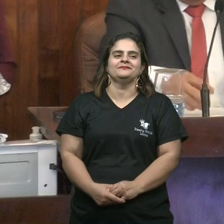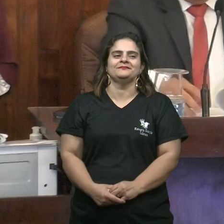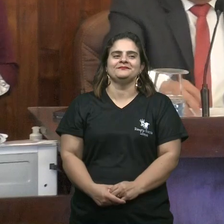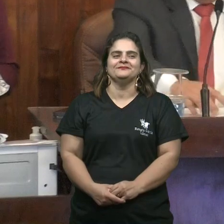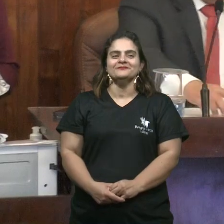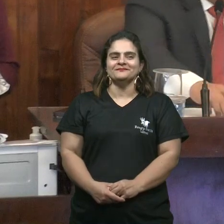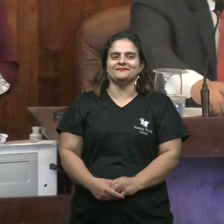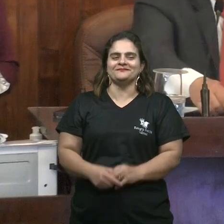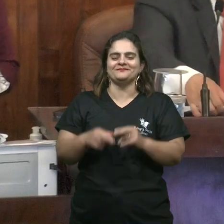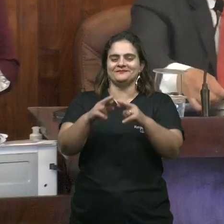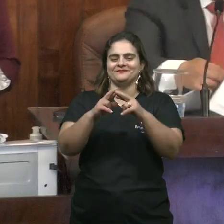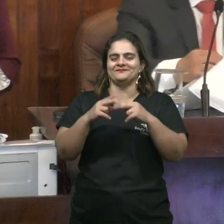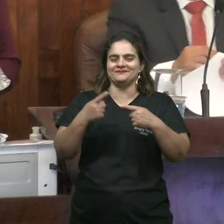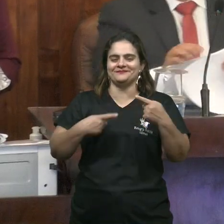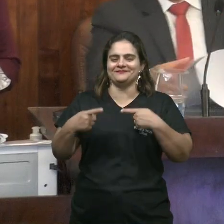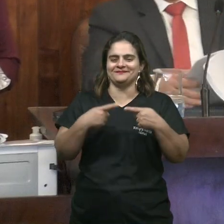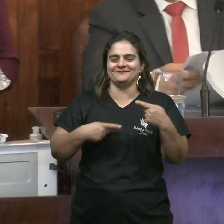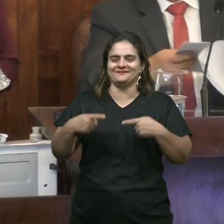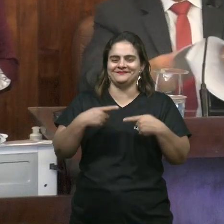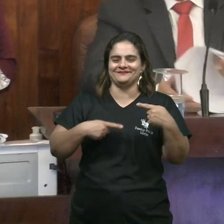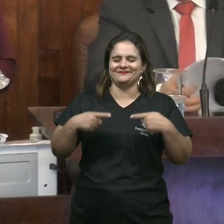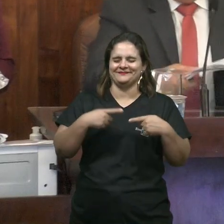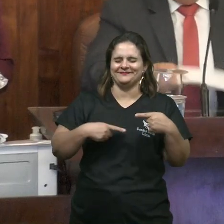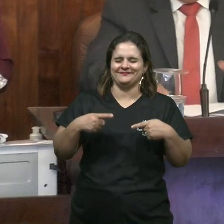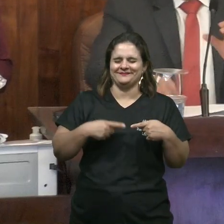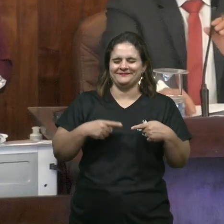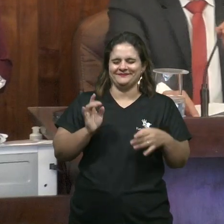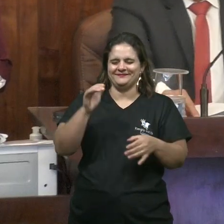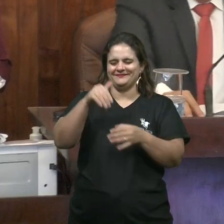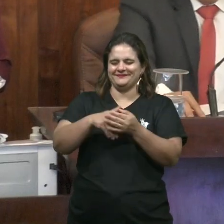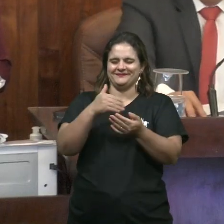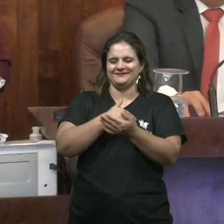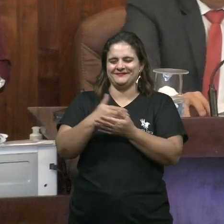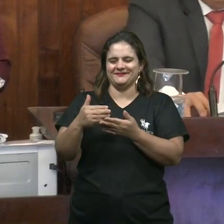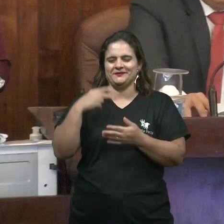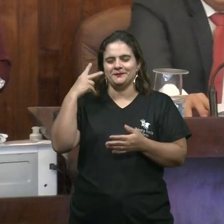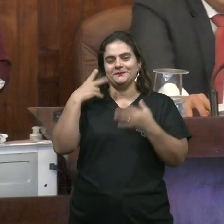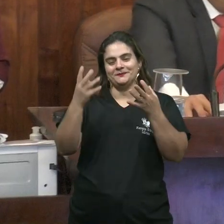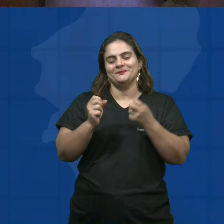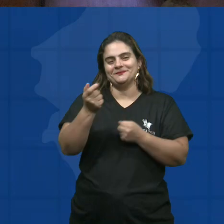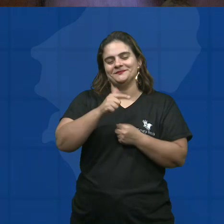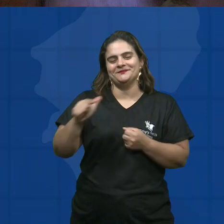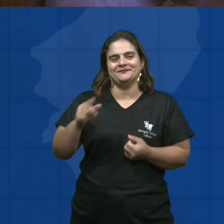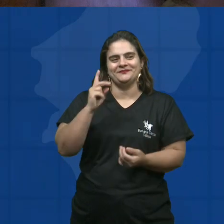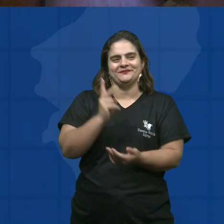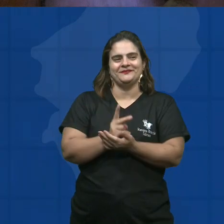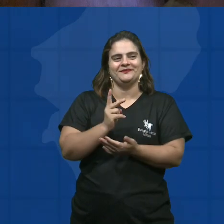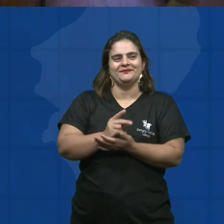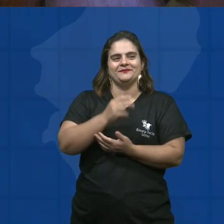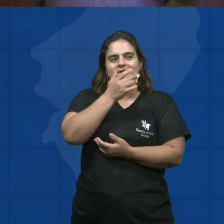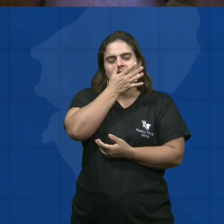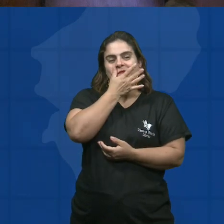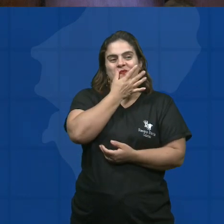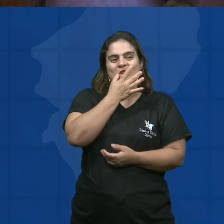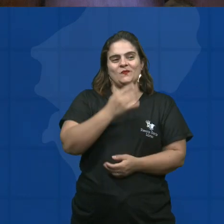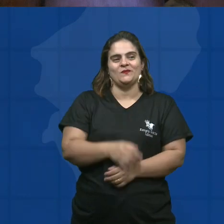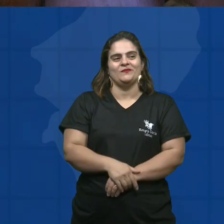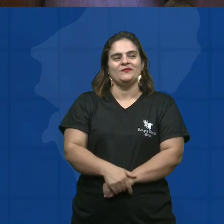Em discussão, requerimento, não havendo vereadores inscritos, está em votação. Os vereadores que estão favoráveis, permaneçam como se encontram, aprovado.